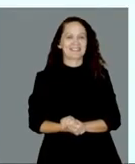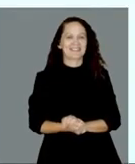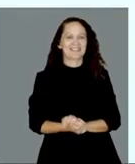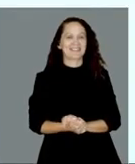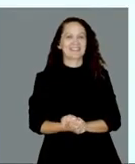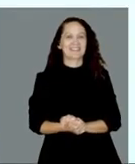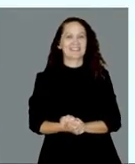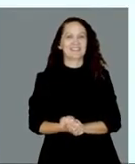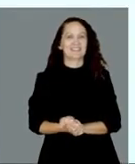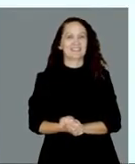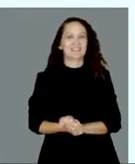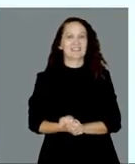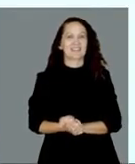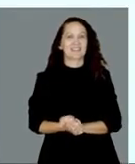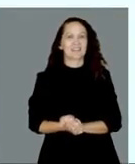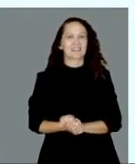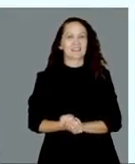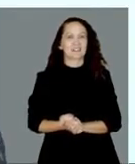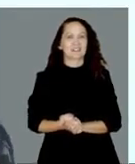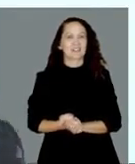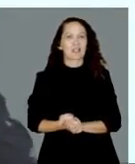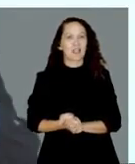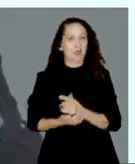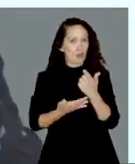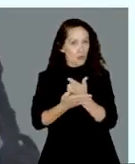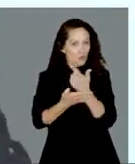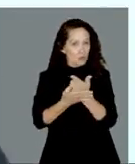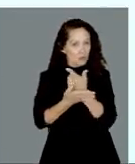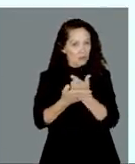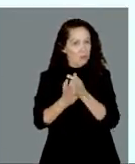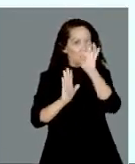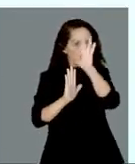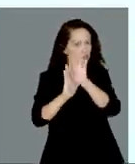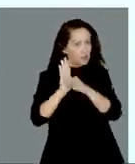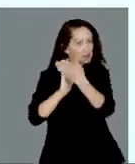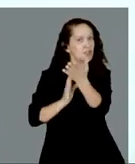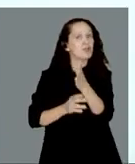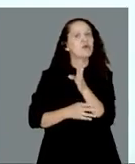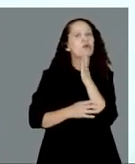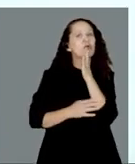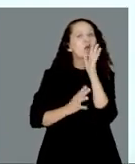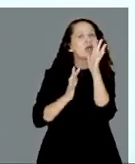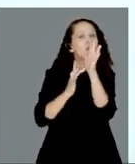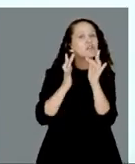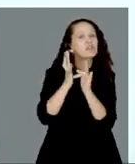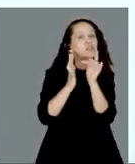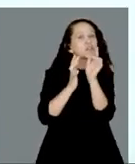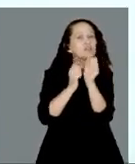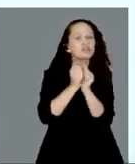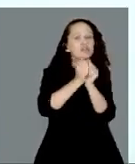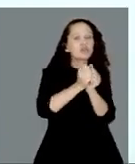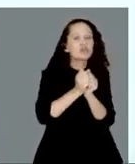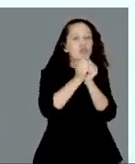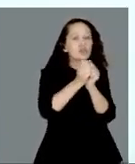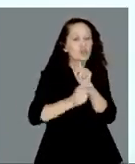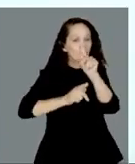Não é a cruz. O final do Evangelho é a ressurreição.